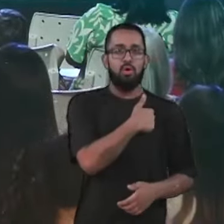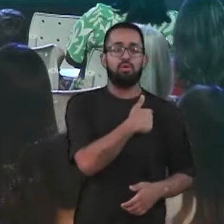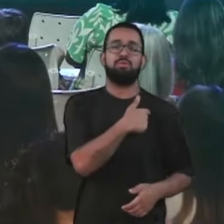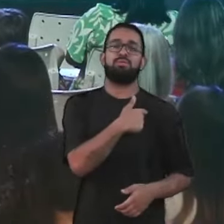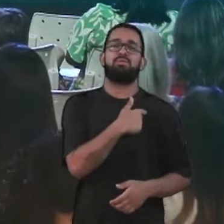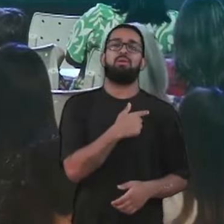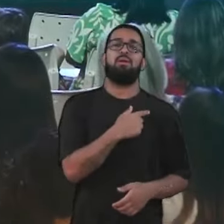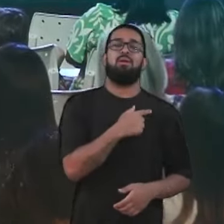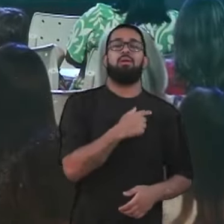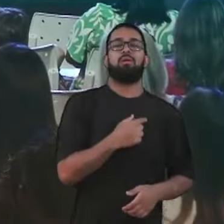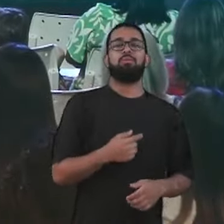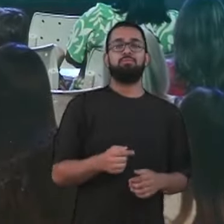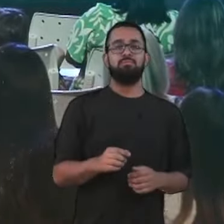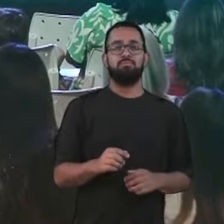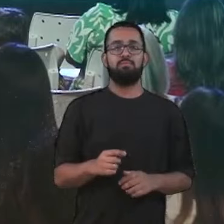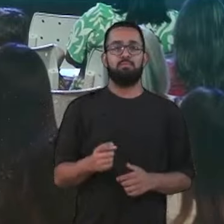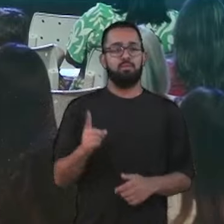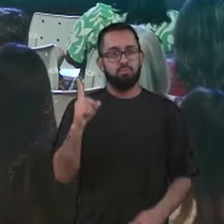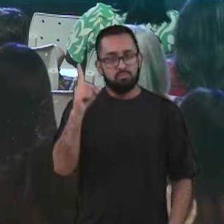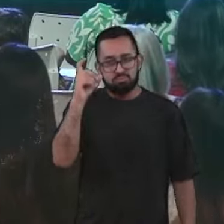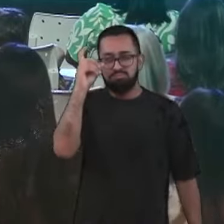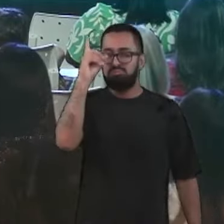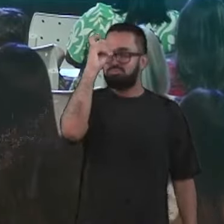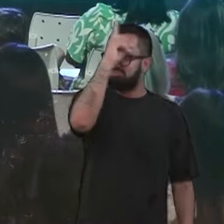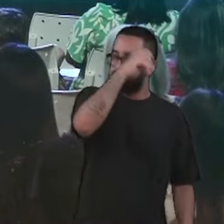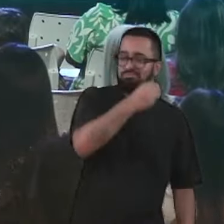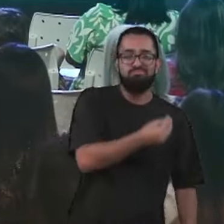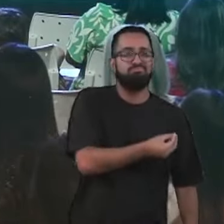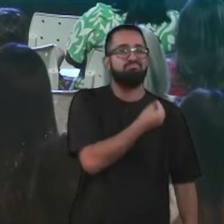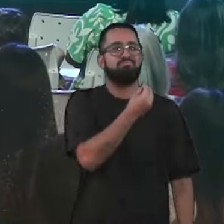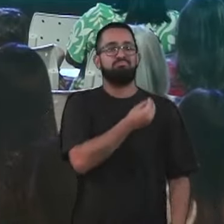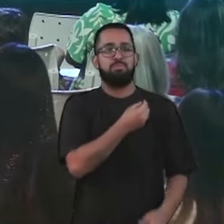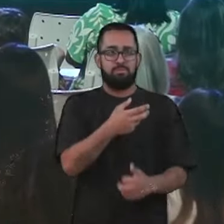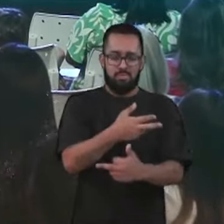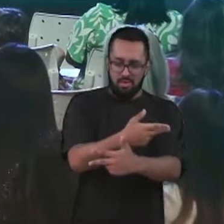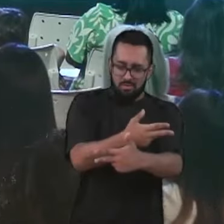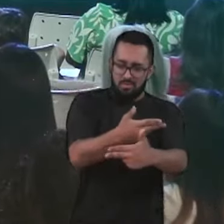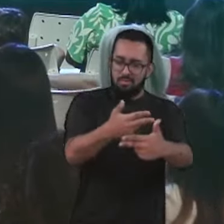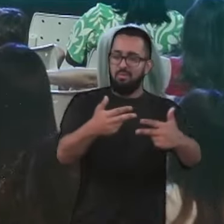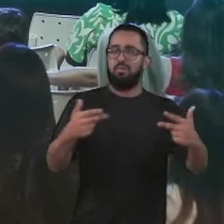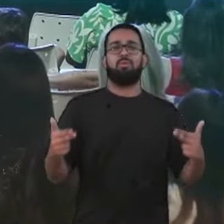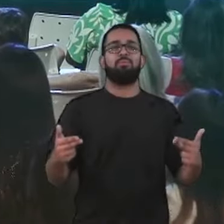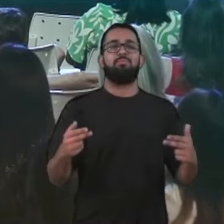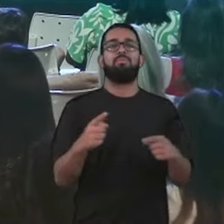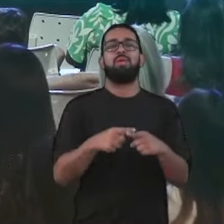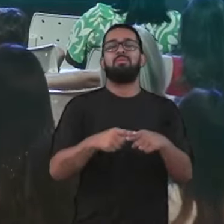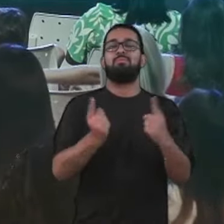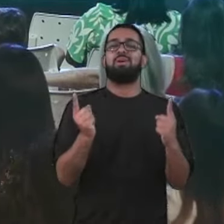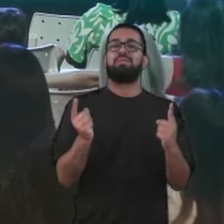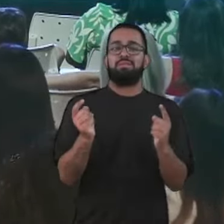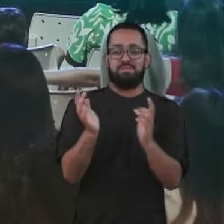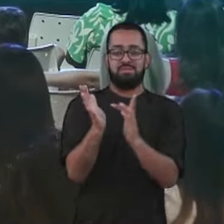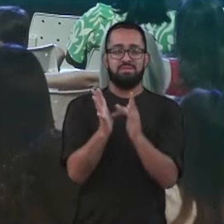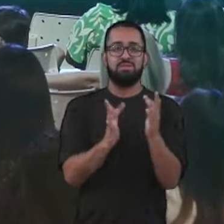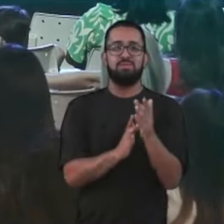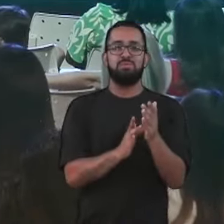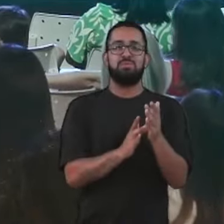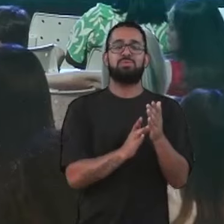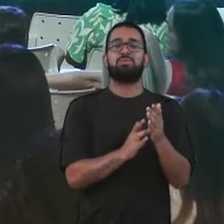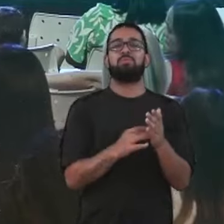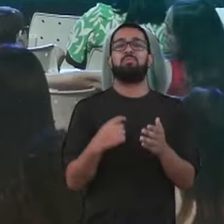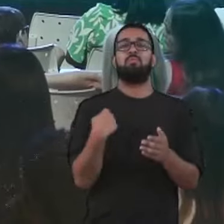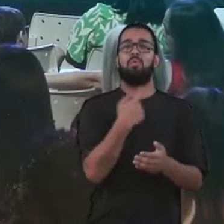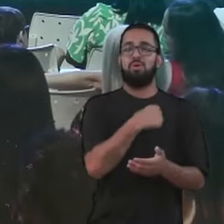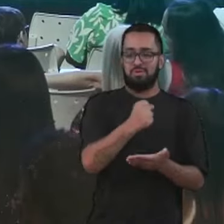enfrentamos adversidades, mas a nossa alegria está enraizada no relacionamento com Jesus. Ele é o motivo da nossa